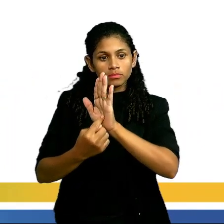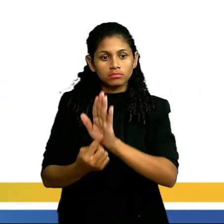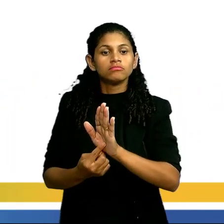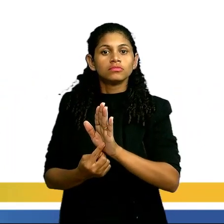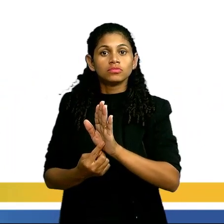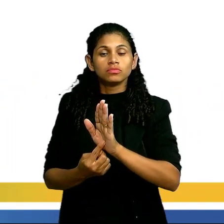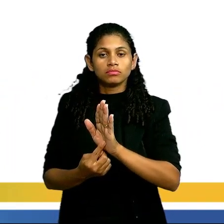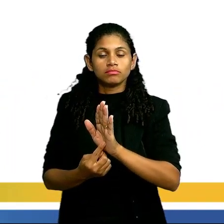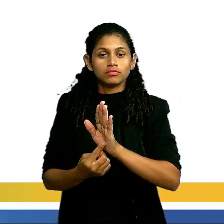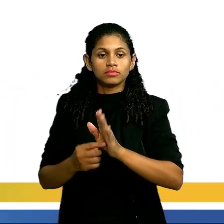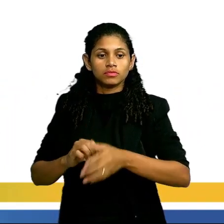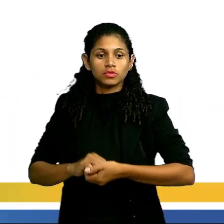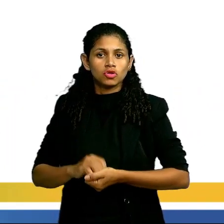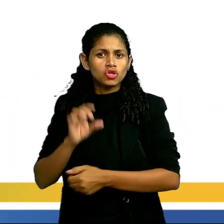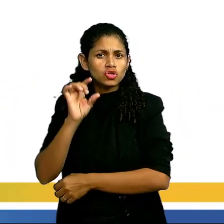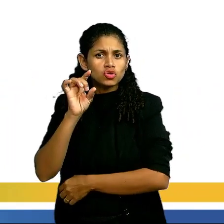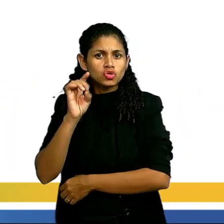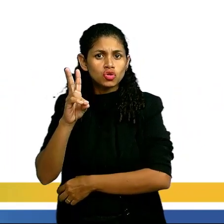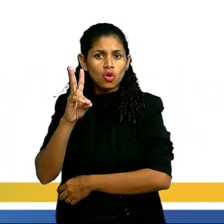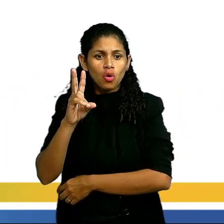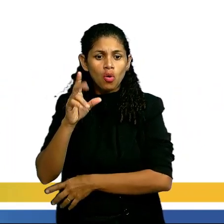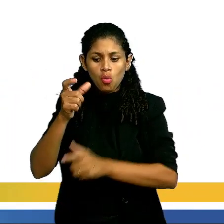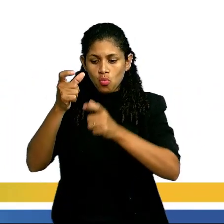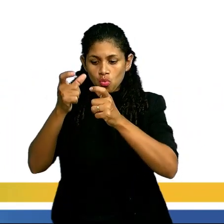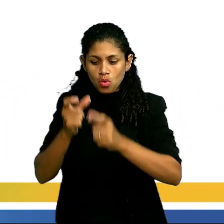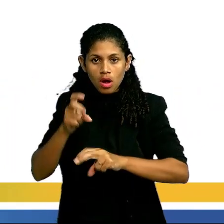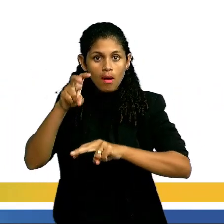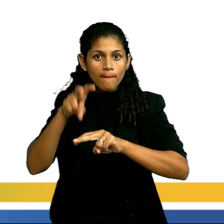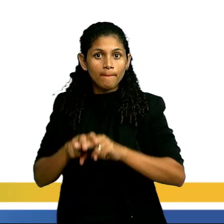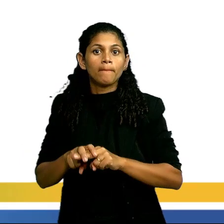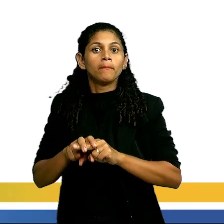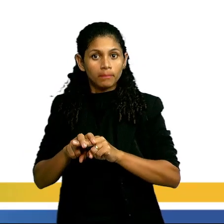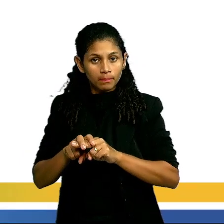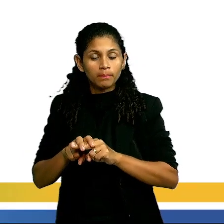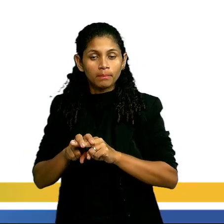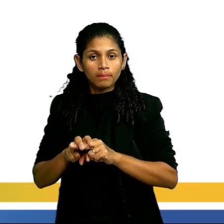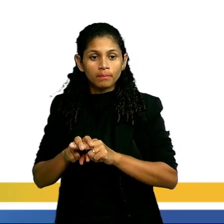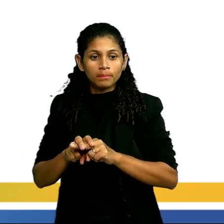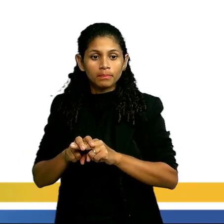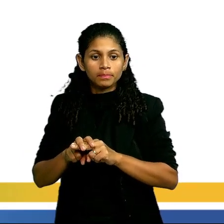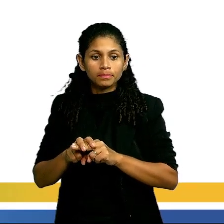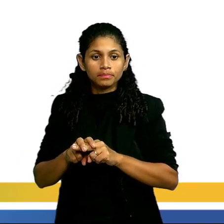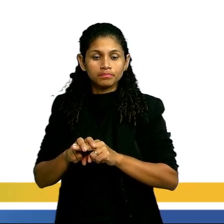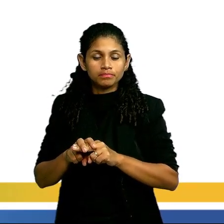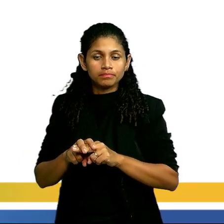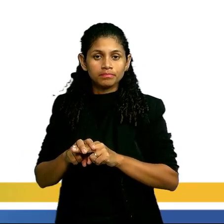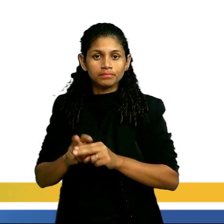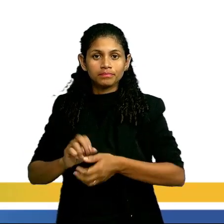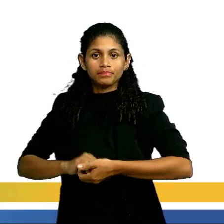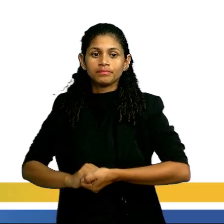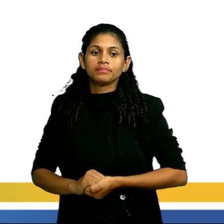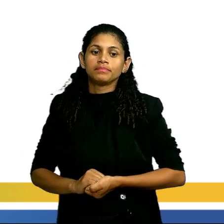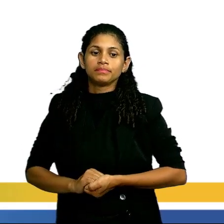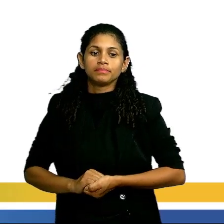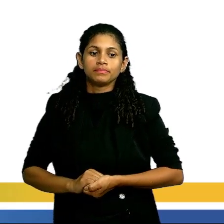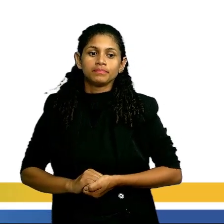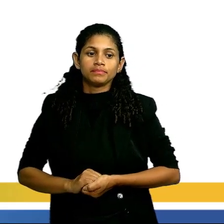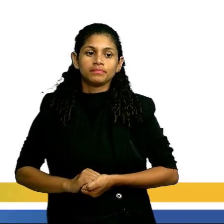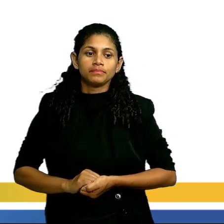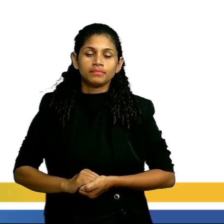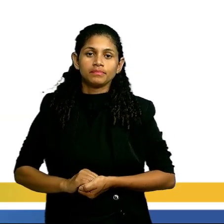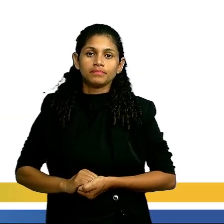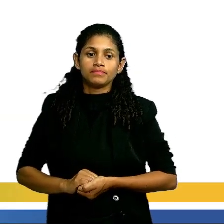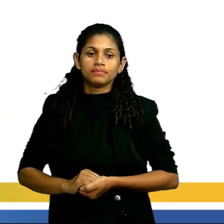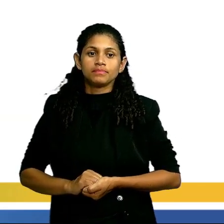meio. Olha ali, deixando a poltrona para sentar e é de se escorar.